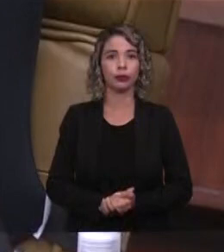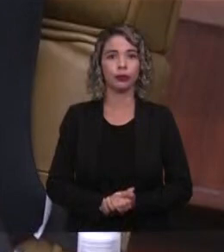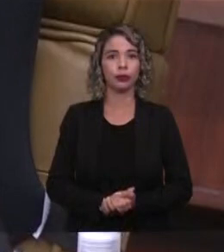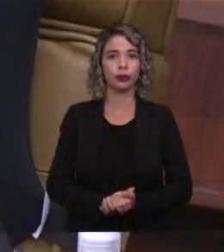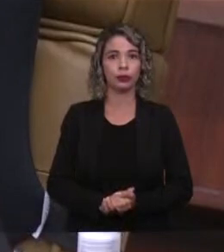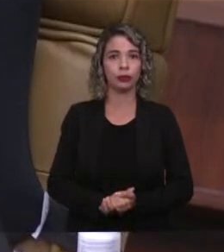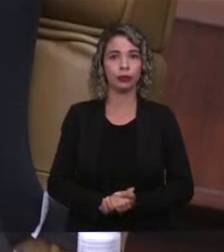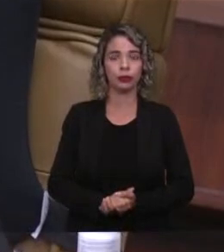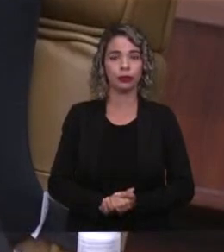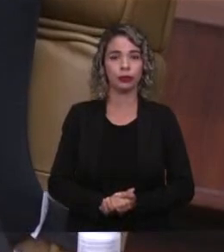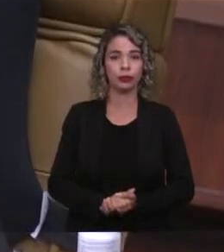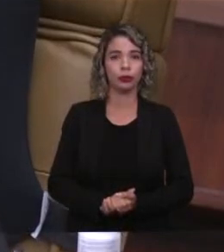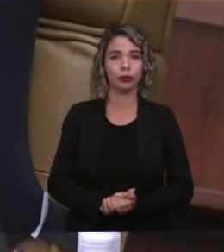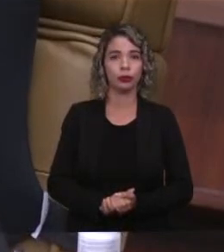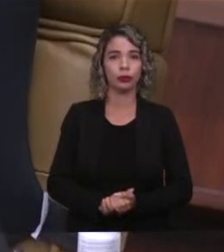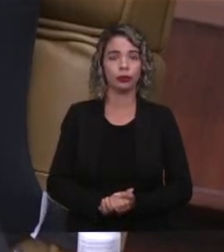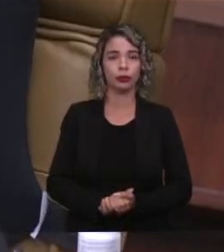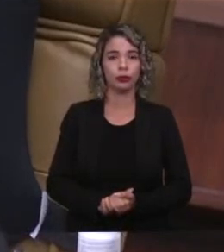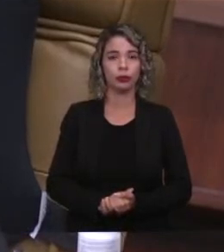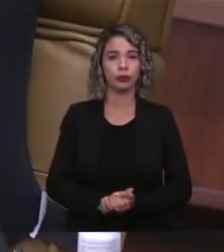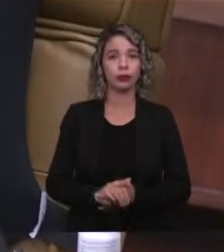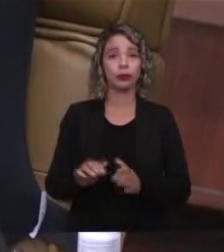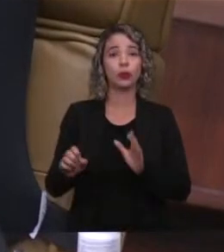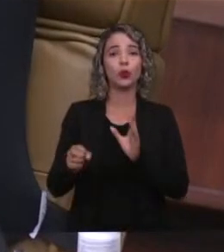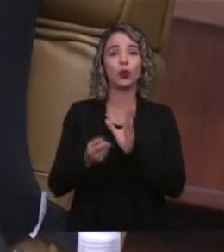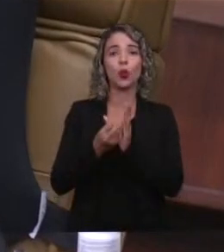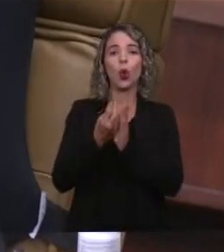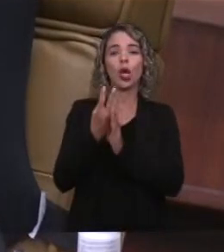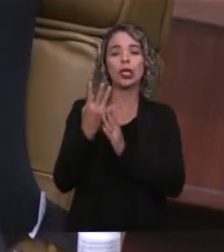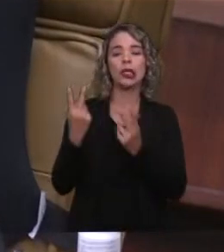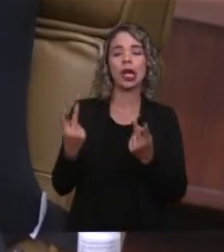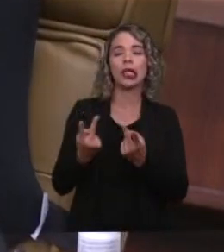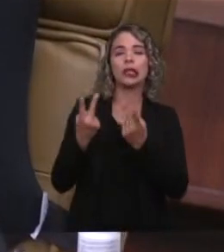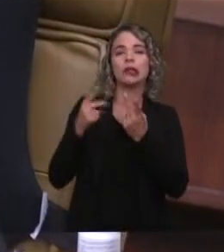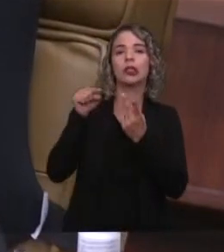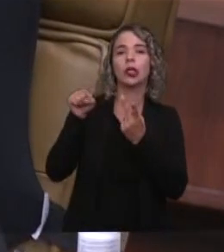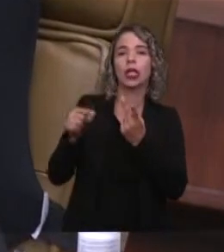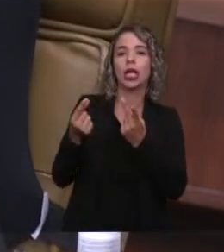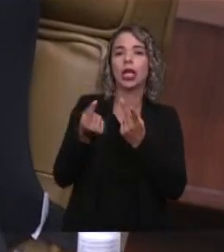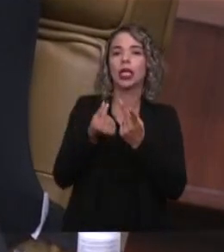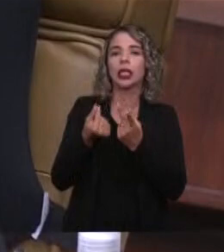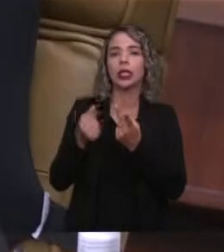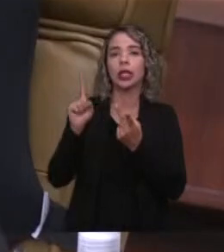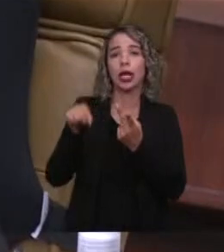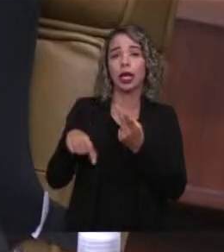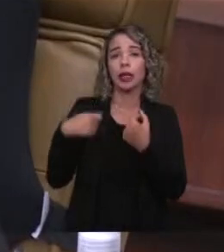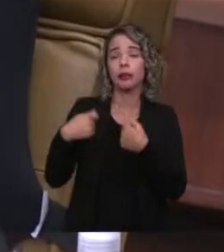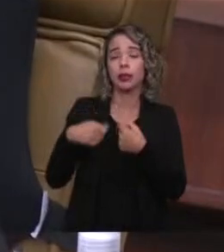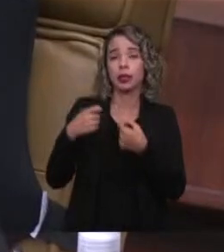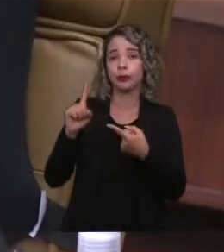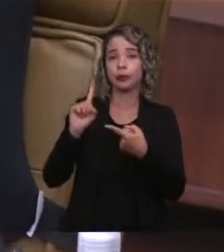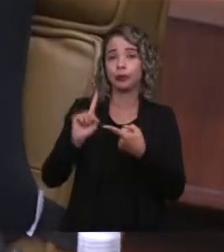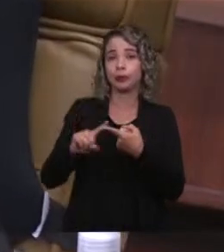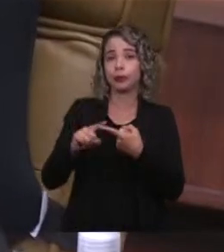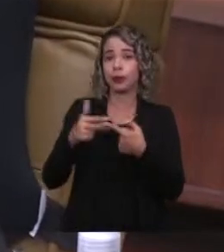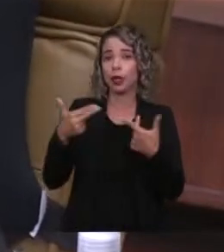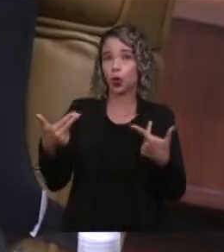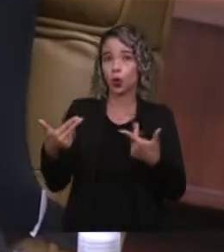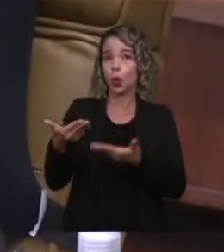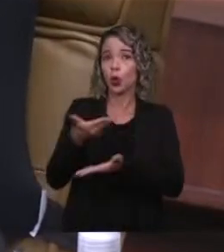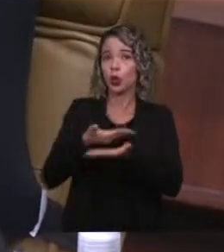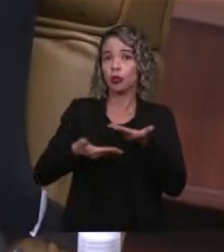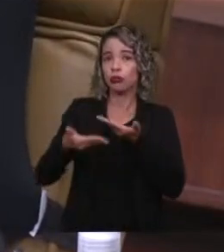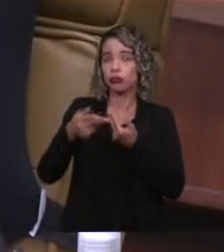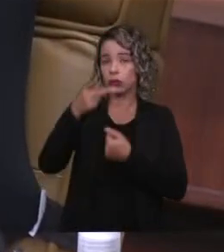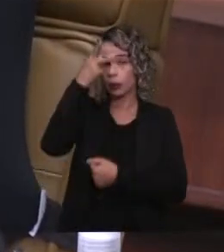no tocante ao dano moral, penso que a quantificação do seu valor deve considerar, um, tanto aspectos